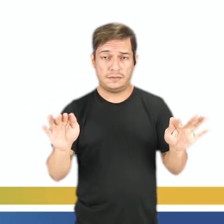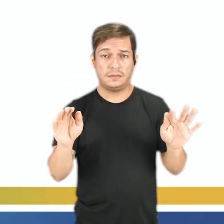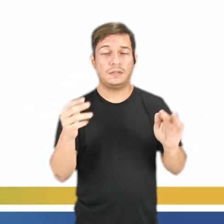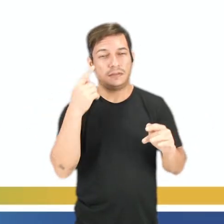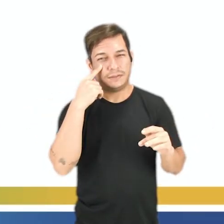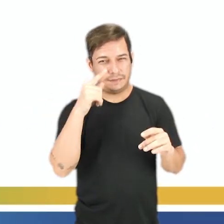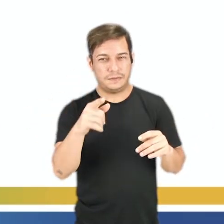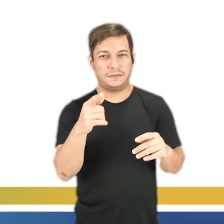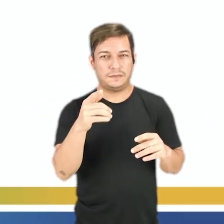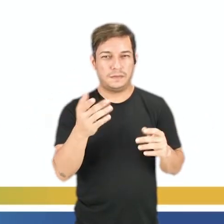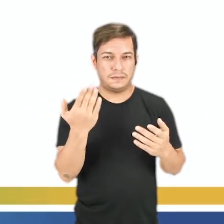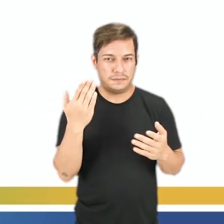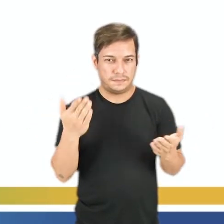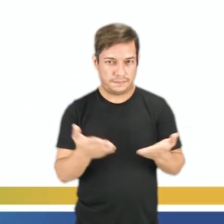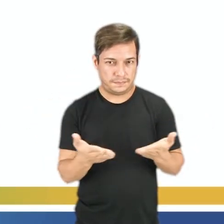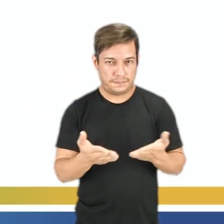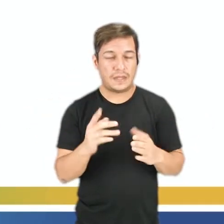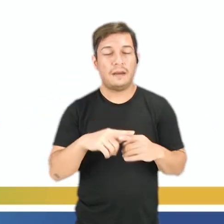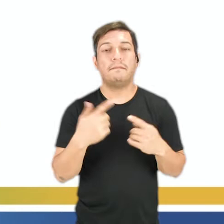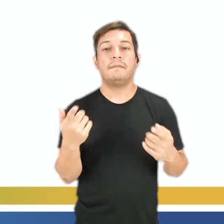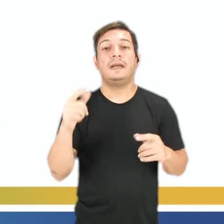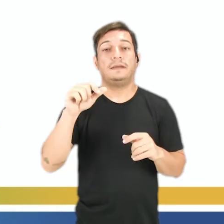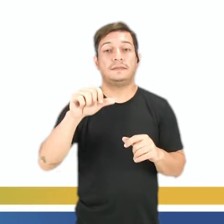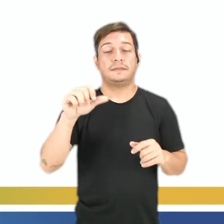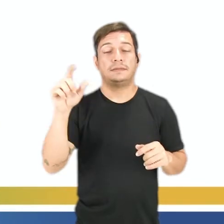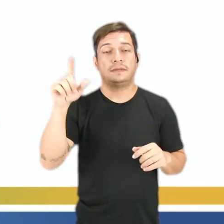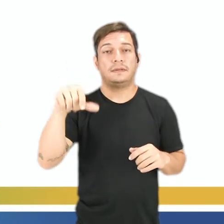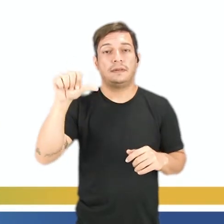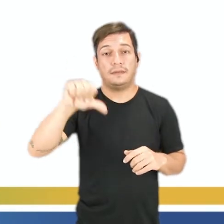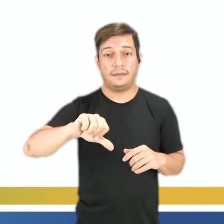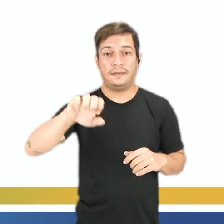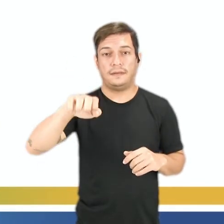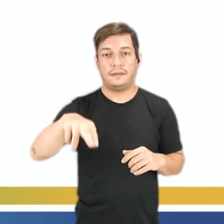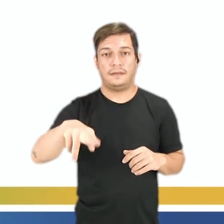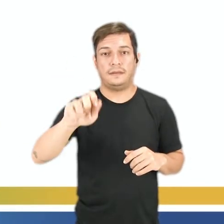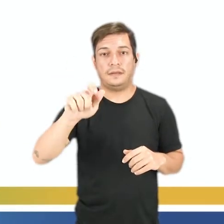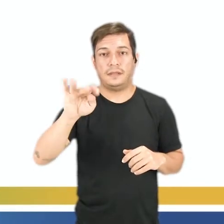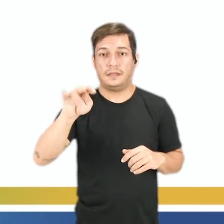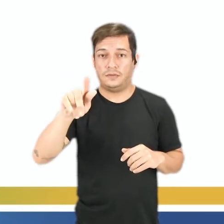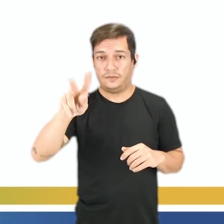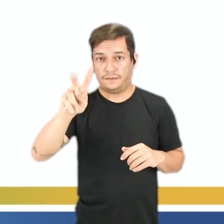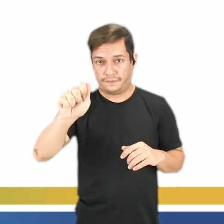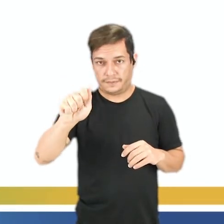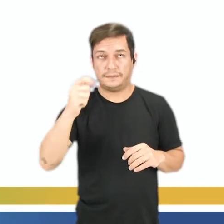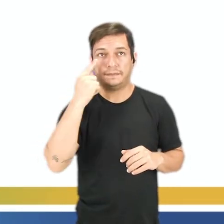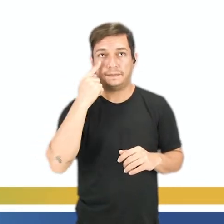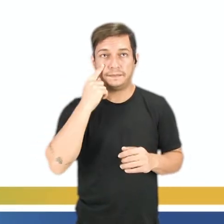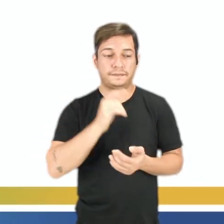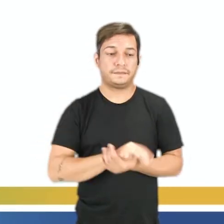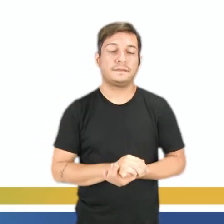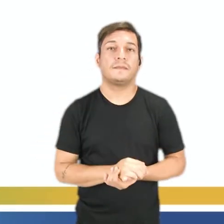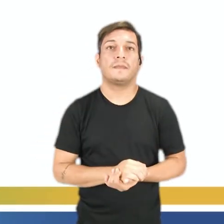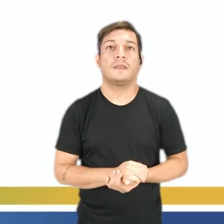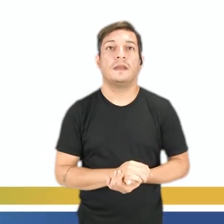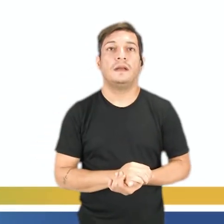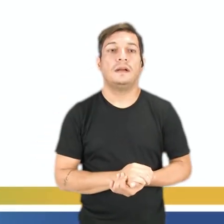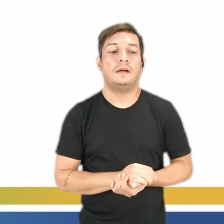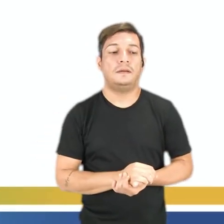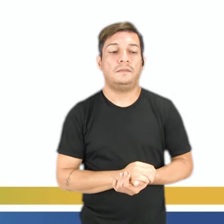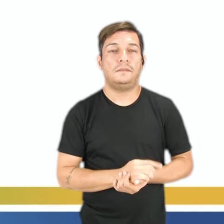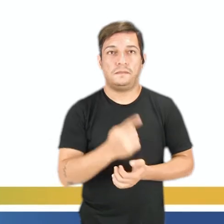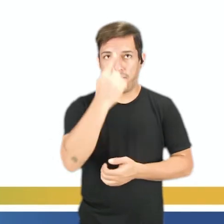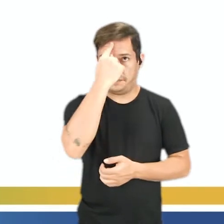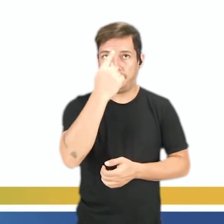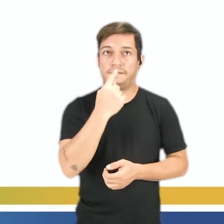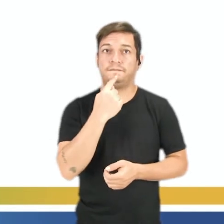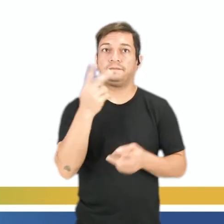gente acabou de ver, só que na forma negativa e na forma interrogativa? Vamos comigo. Olha lá, a imagem